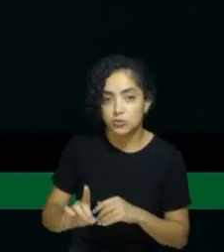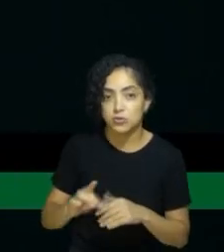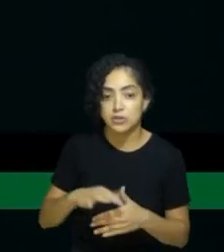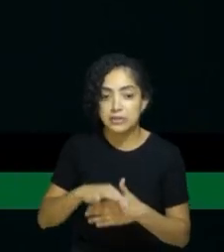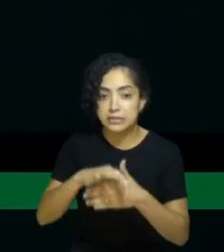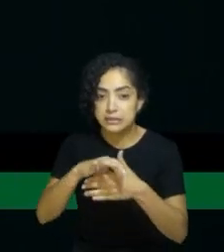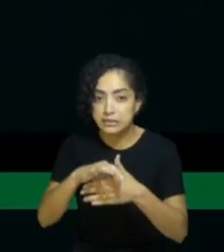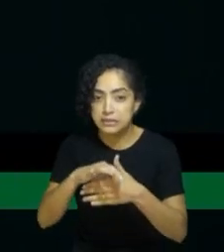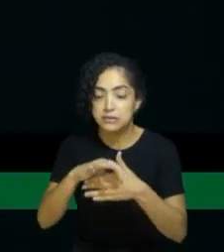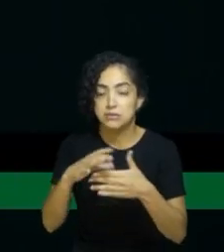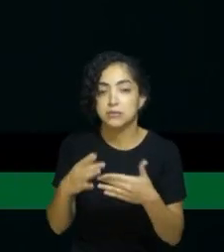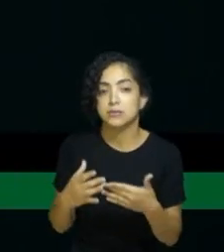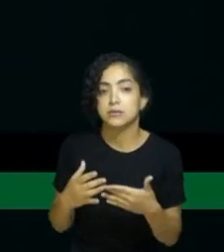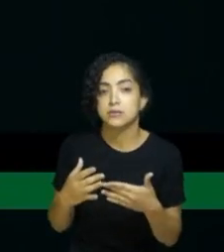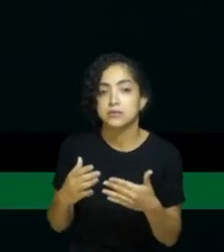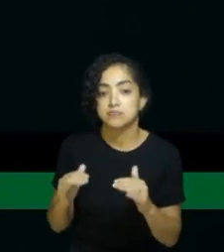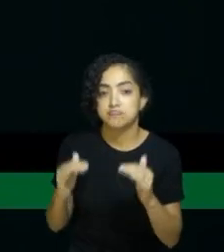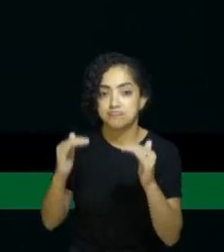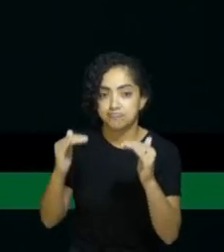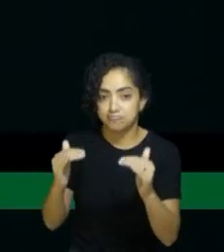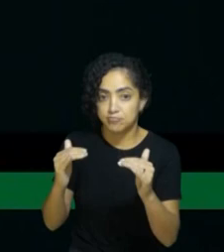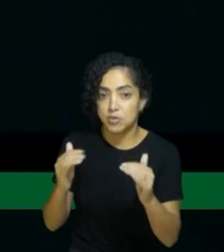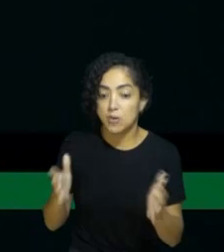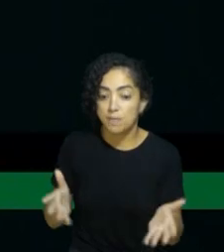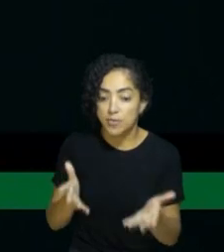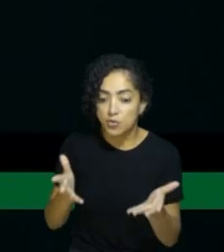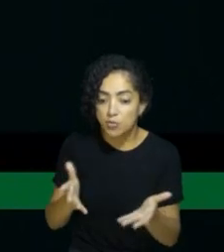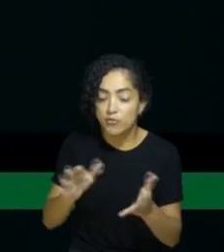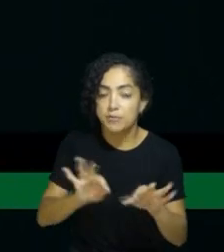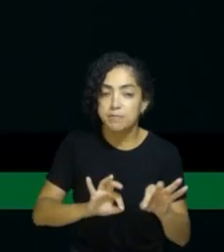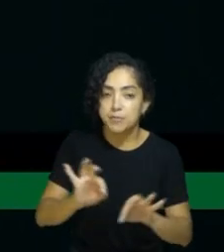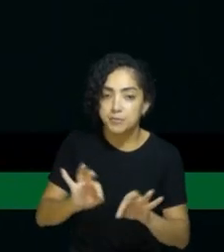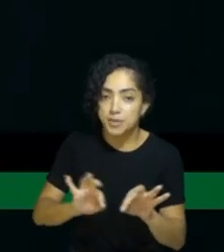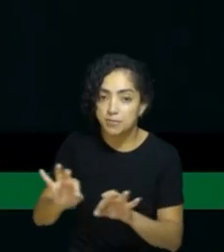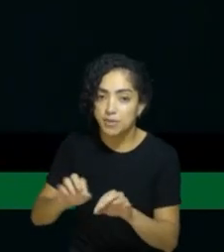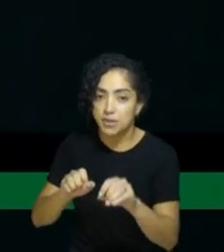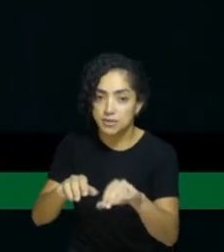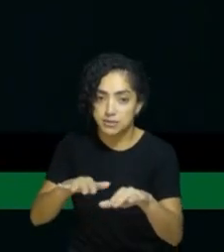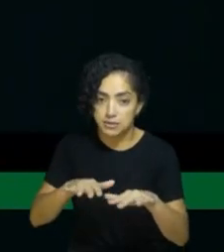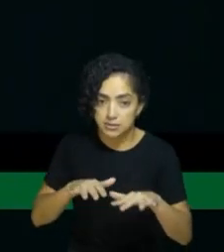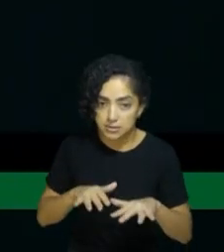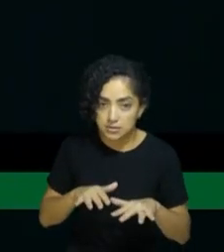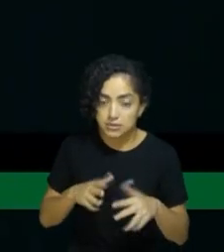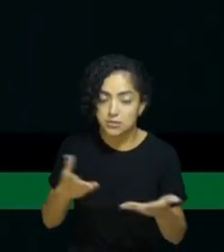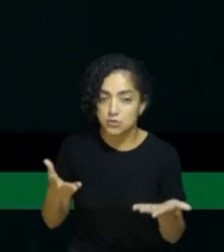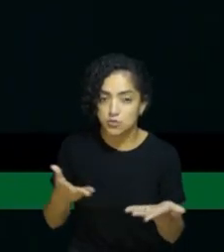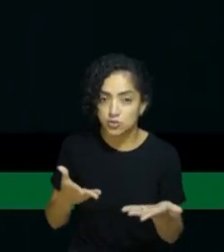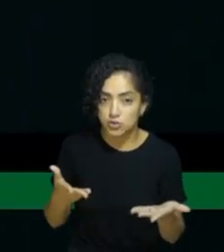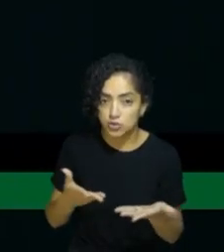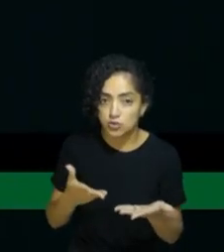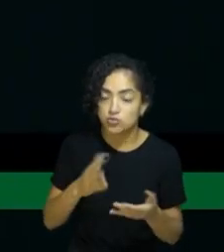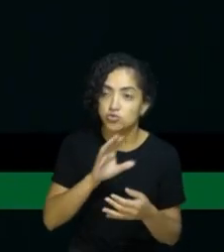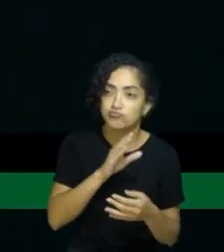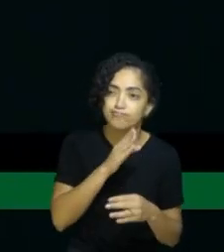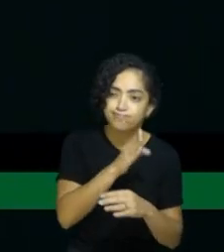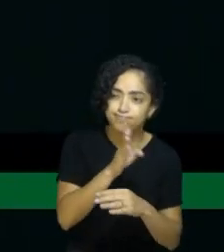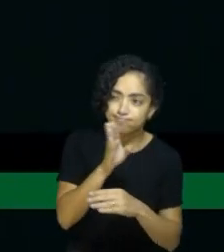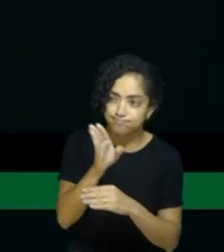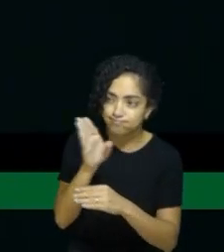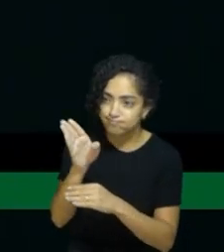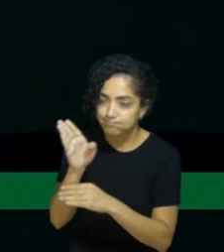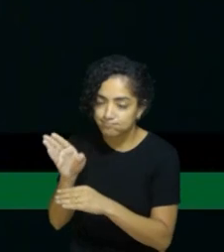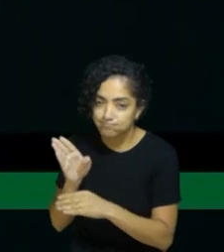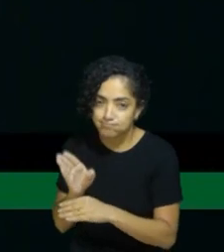desse Parlamento promover essa sessão Itinerante que vai em todos os cantos do nosso estáo de Santa